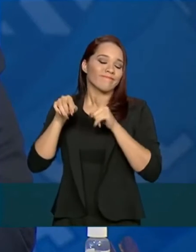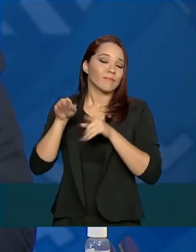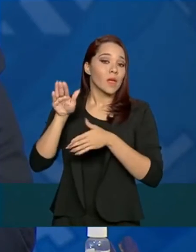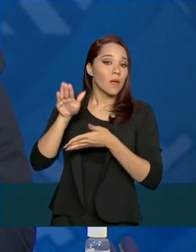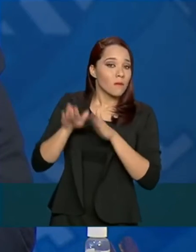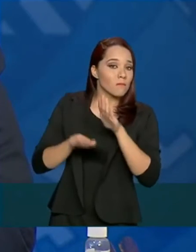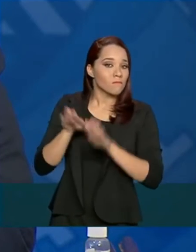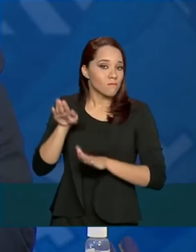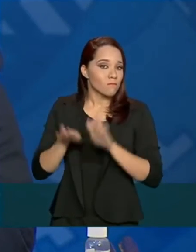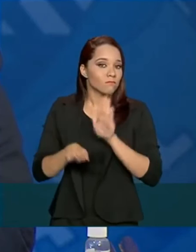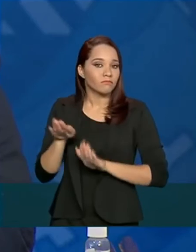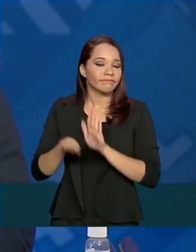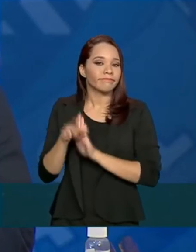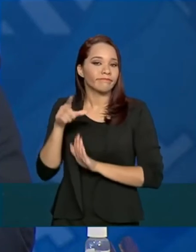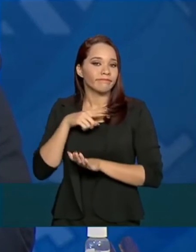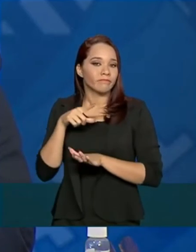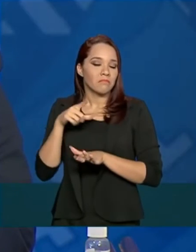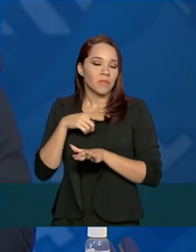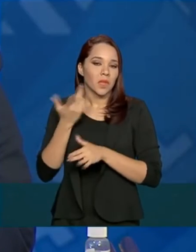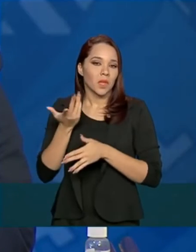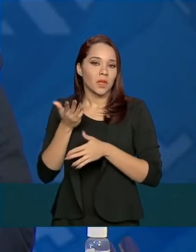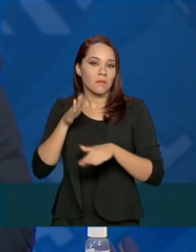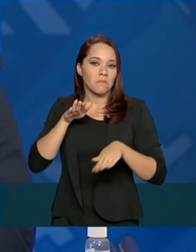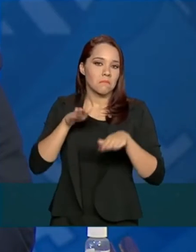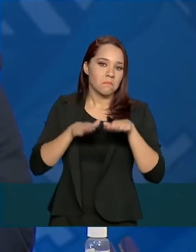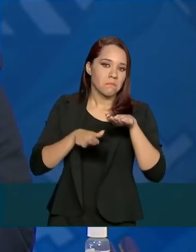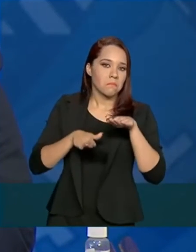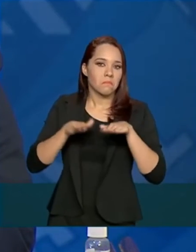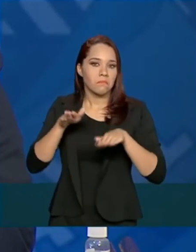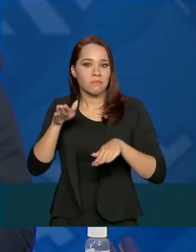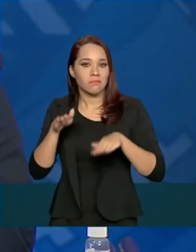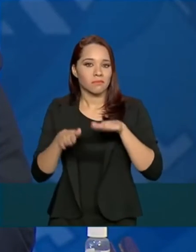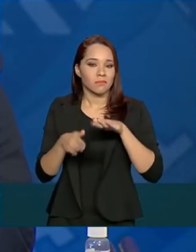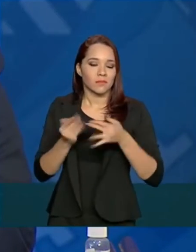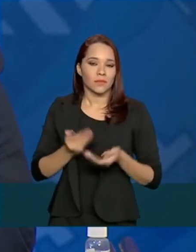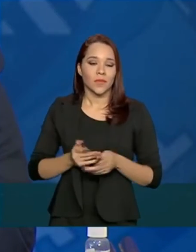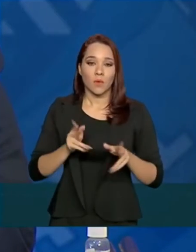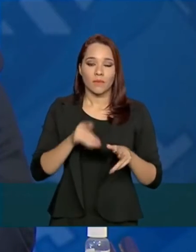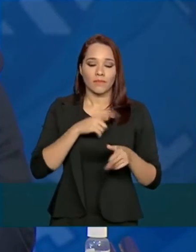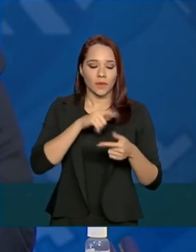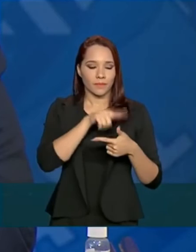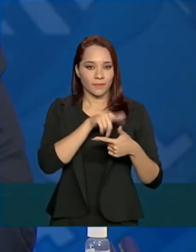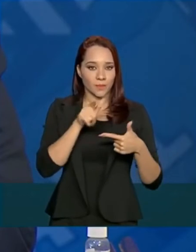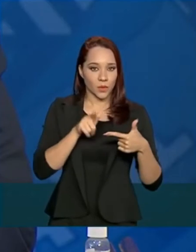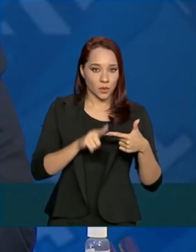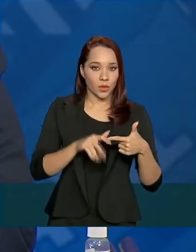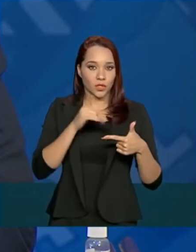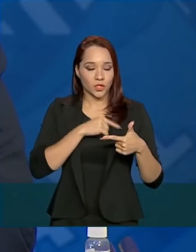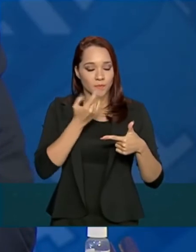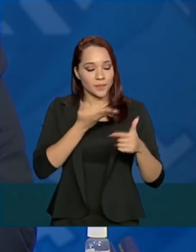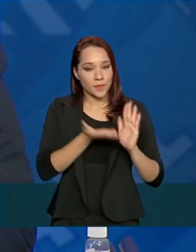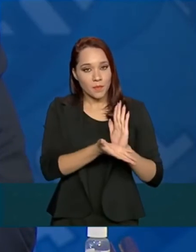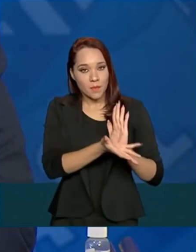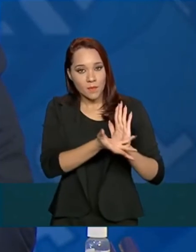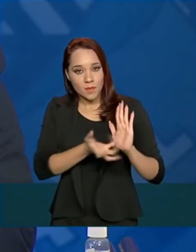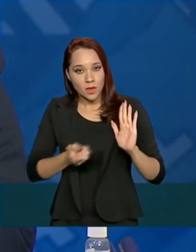eventualmente nós temos momentos de instabilidades. Nós temos basicamente duas maneiras de extrair os dados